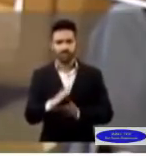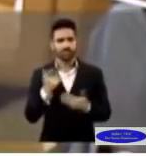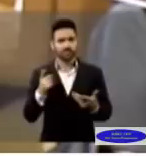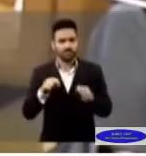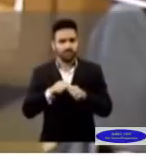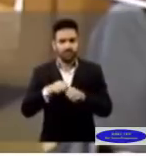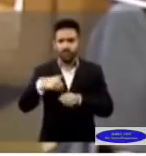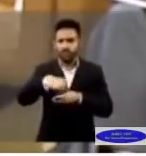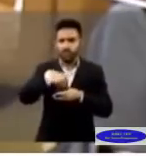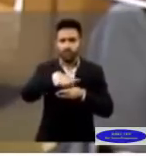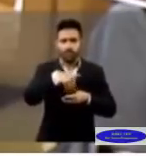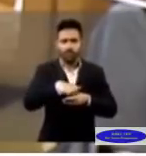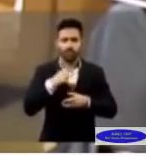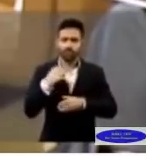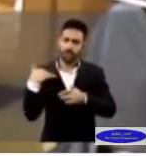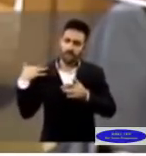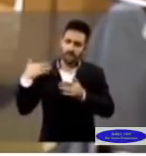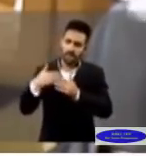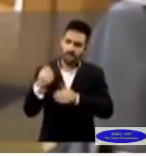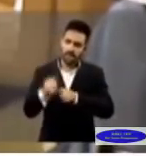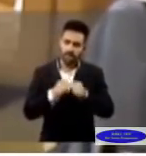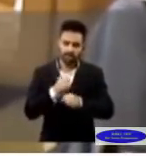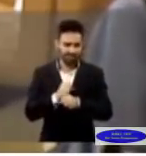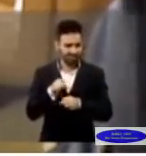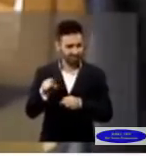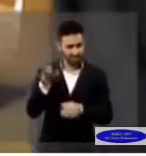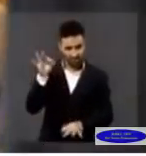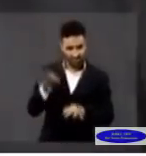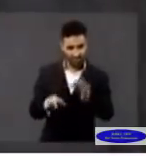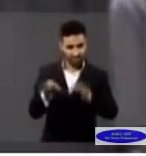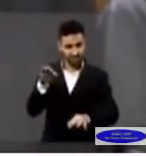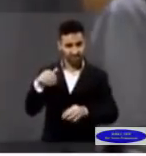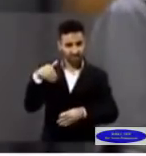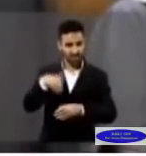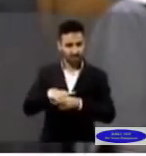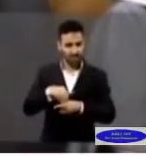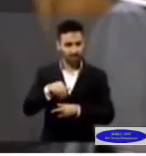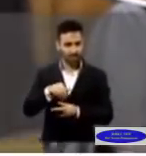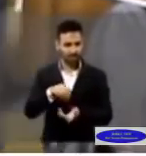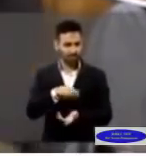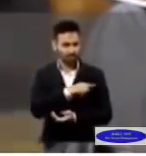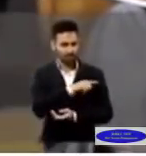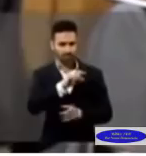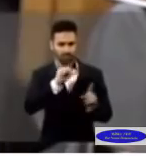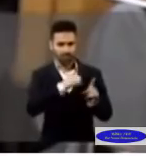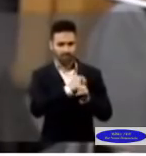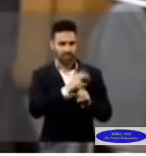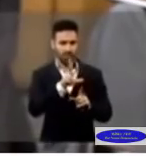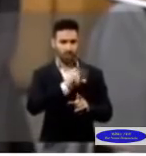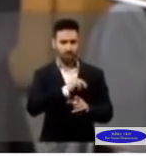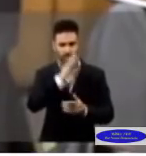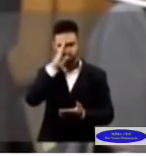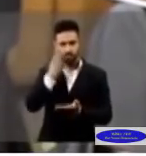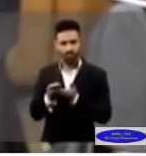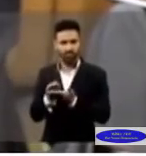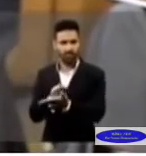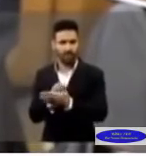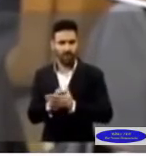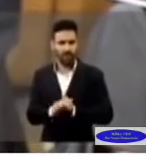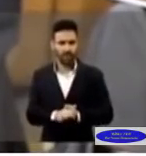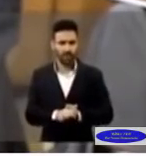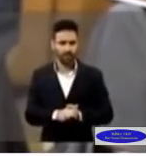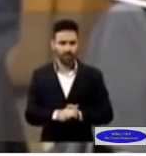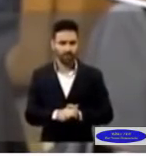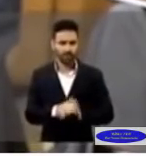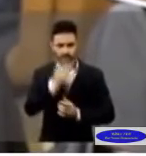ministras, Vossa Excelência não precisa recorrer às minhas palavras. Basta atentar para o que diversos